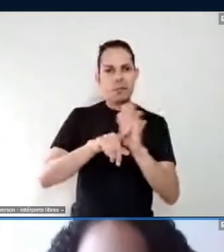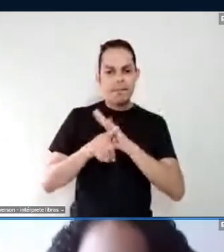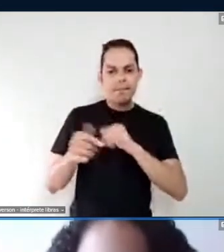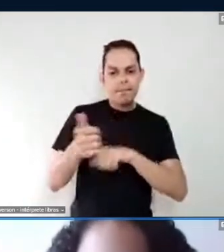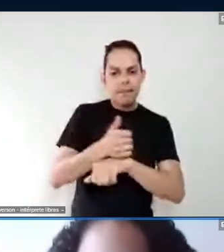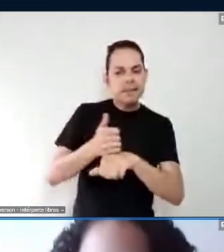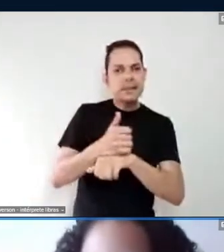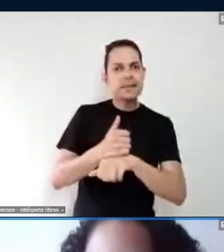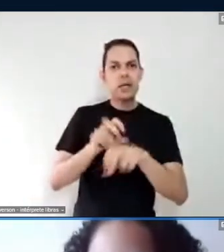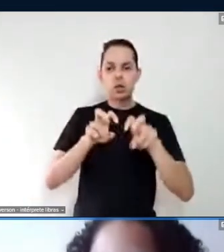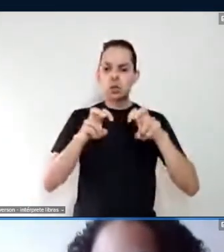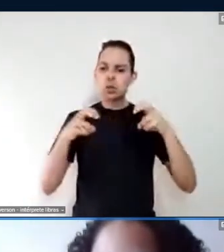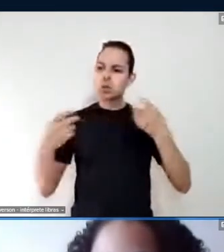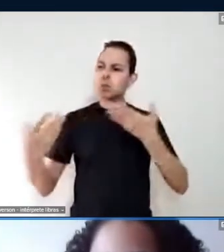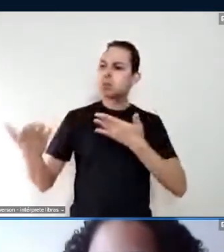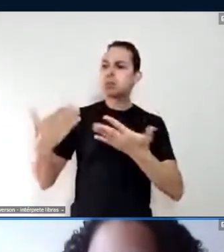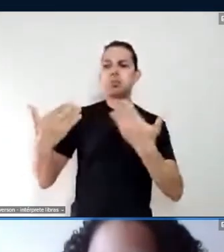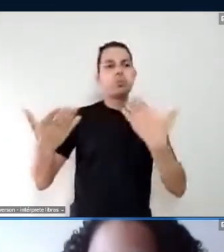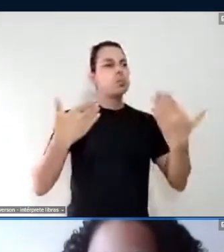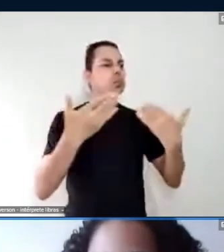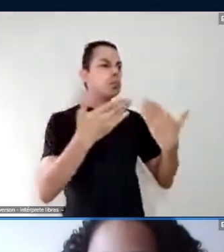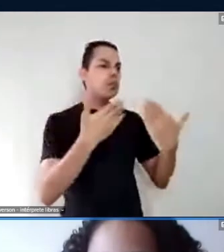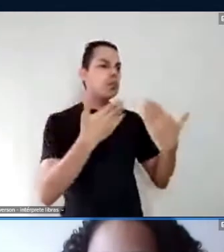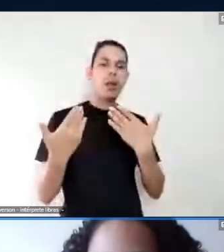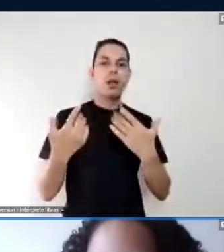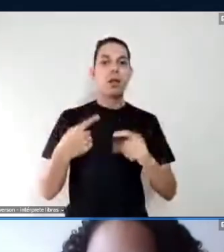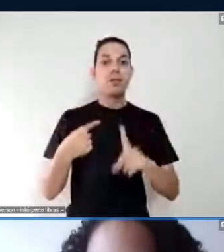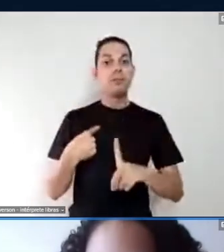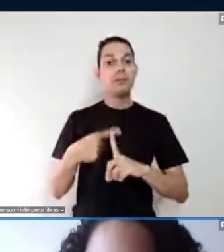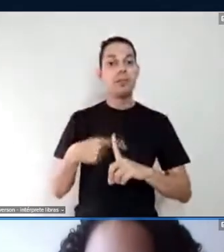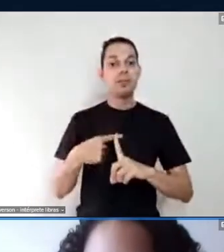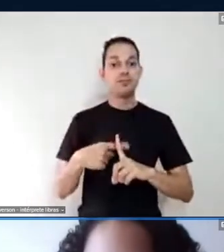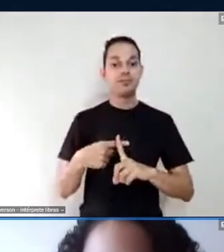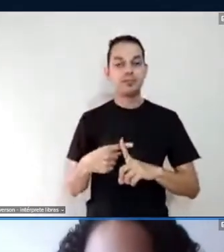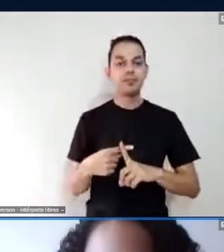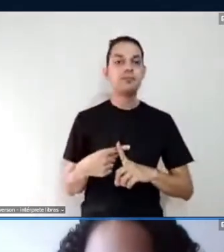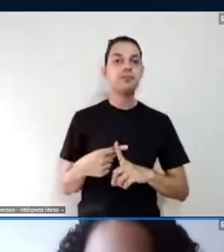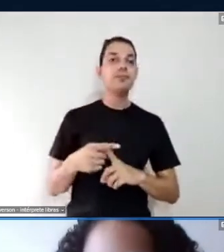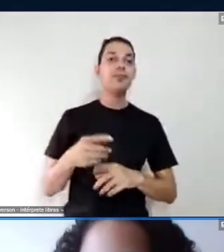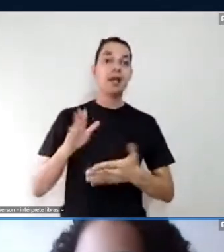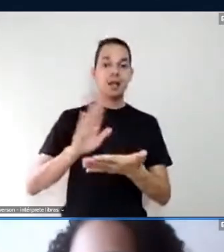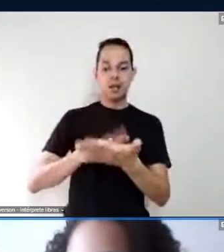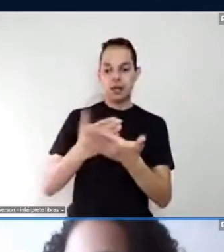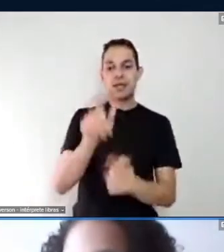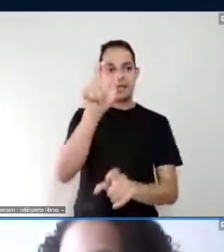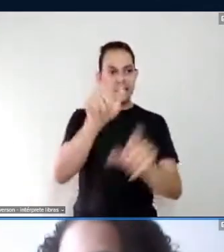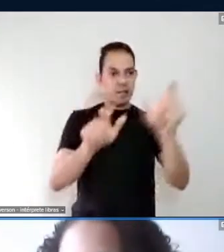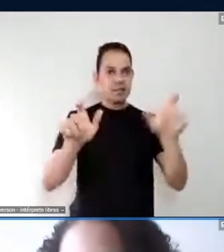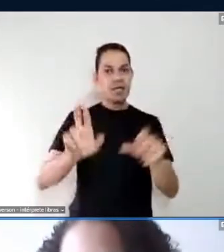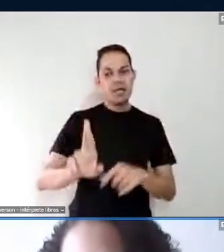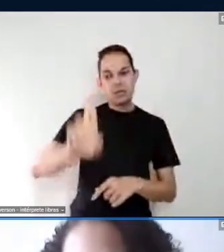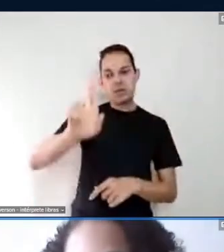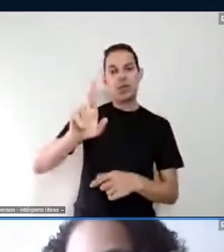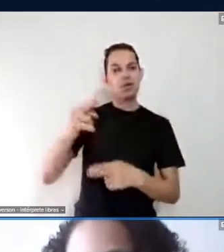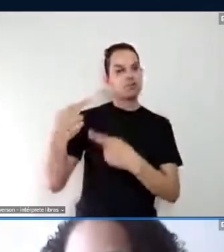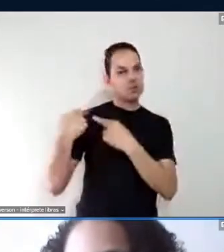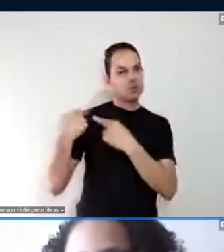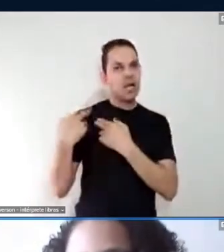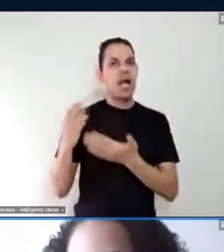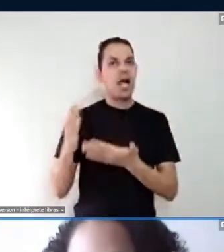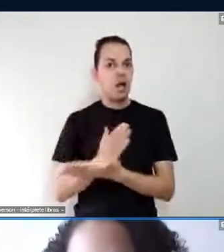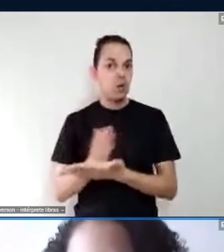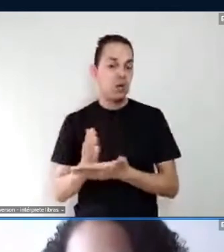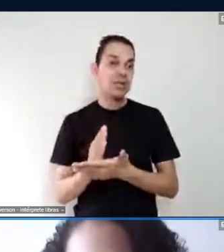porque tem coisas que estão na alçada dos intérpretes e tem coisas que fogem da